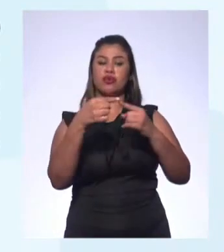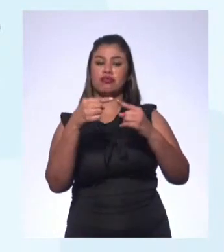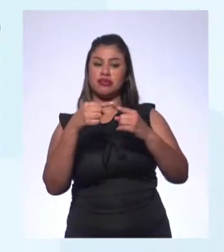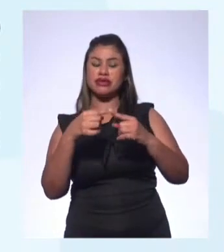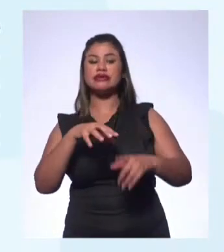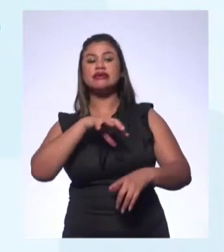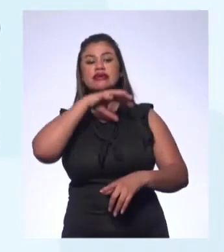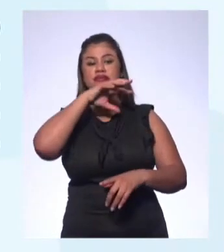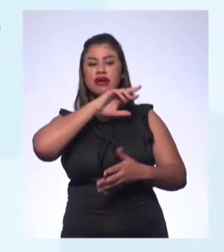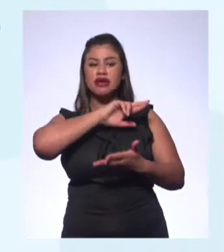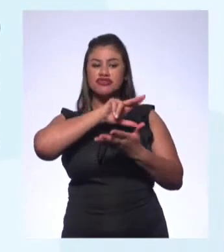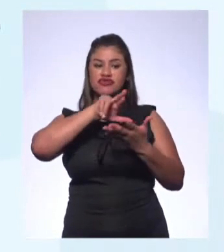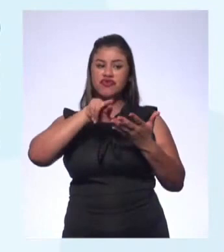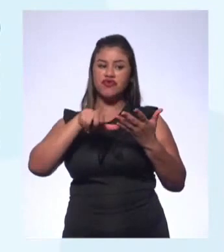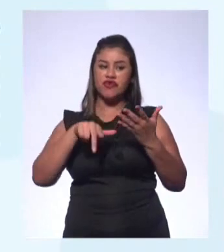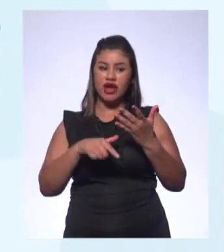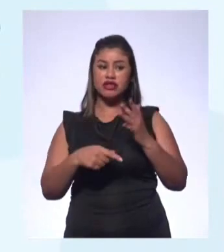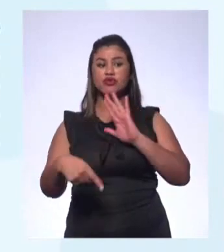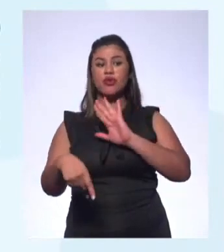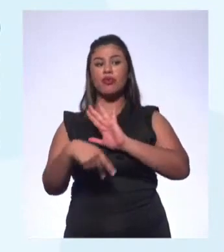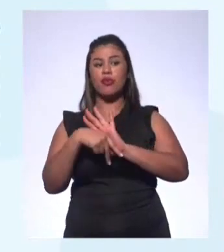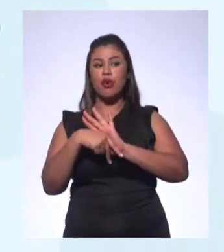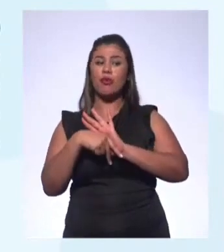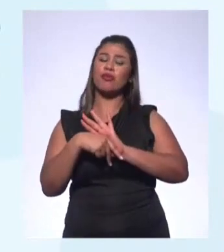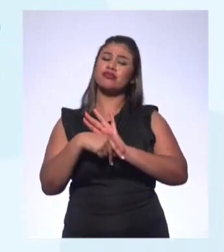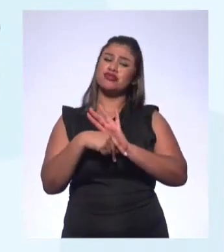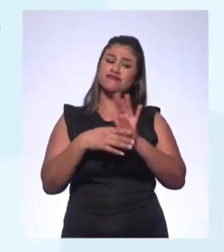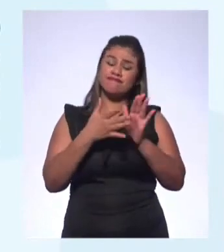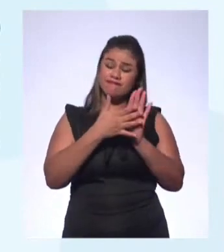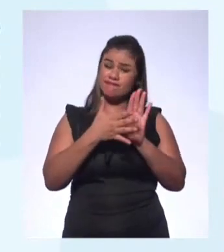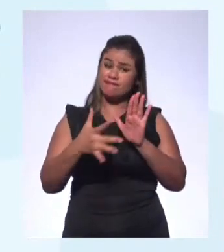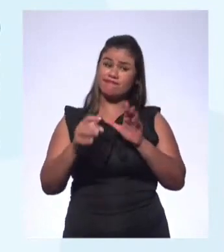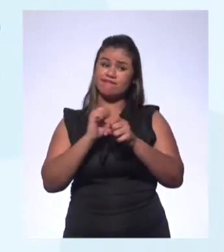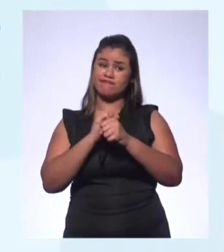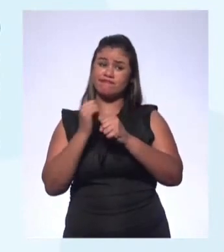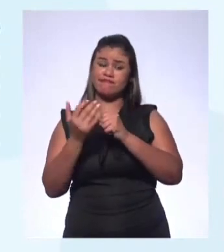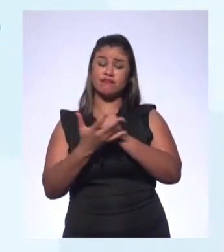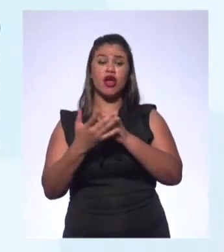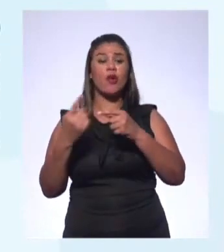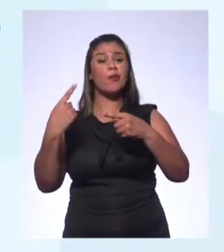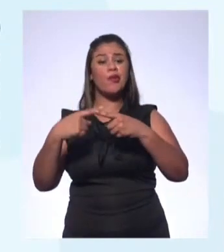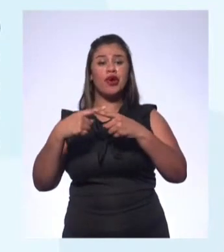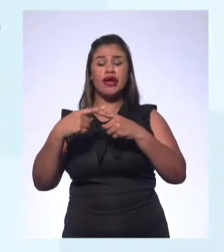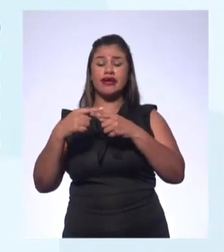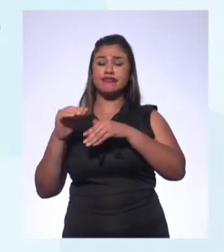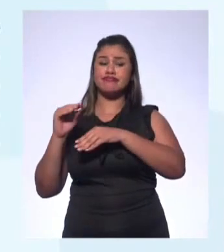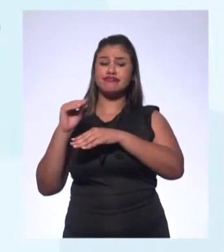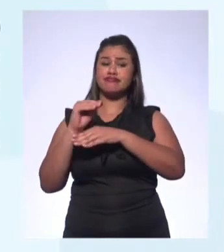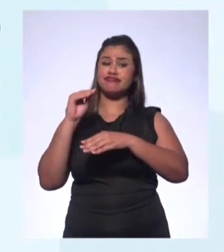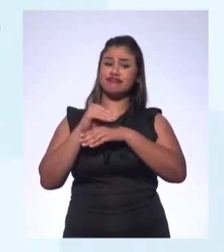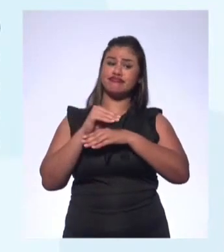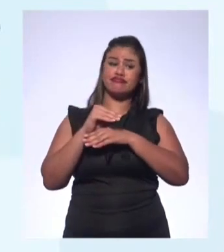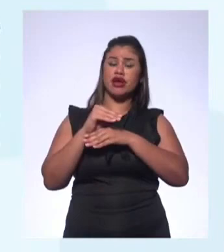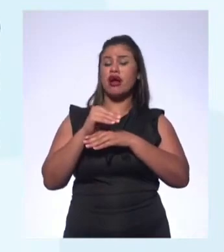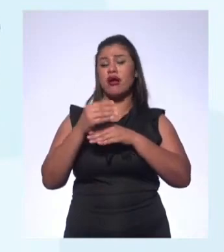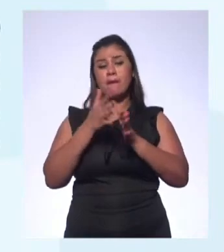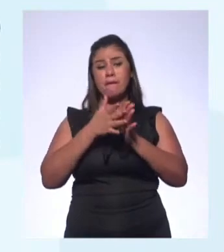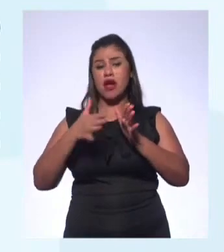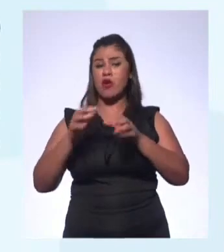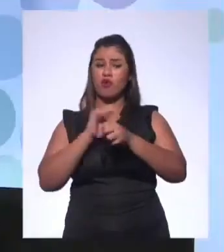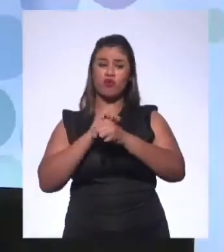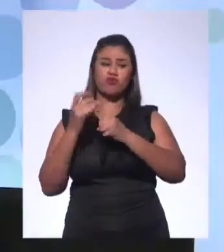sem o sustento advindo do turismo. Então, a gente tem uma situação aqui, né? Nós temos